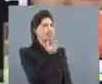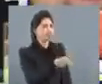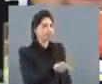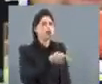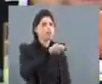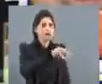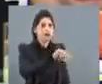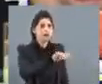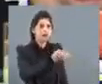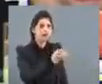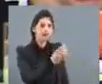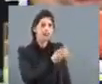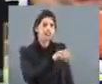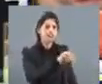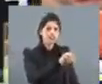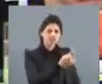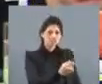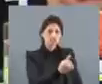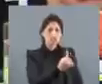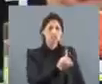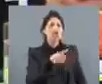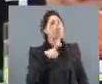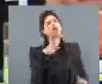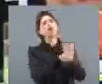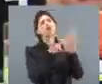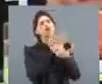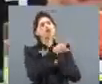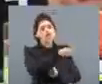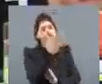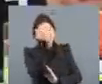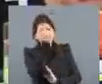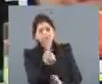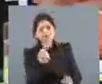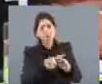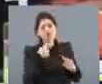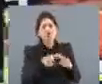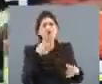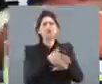Mauro Cid, e pergunto a Vossa Senhoria se o senhor sabe o porquê o senhor foi convocado a comparecer.